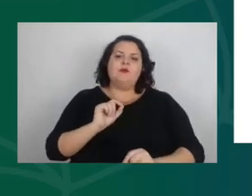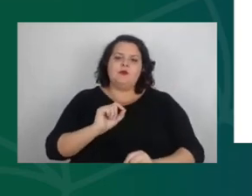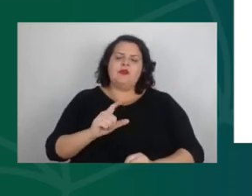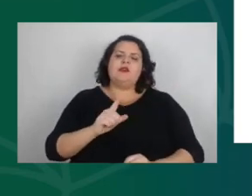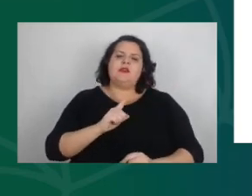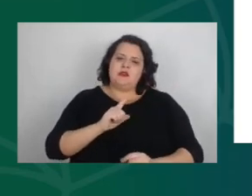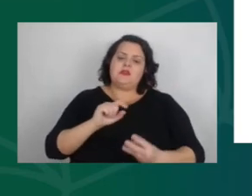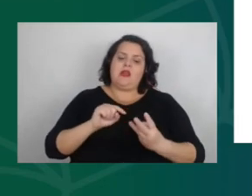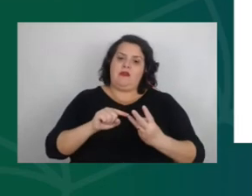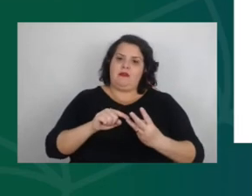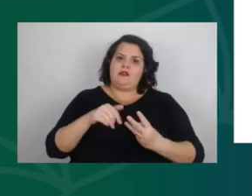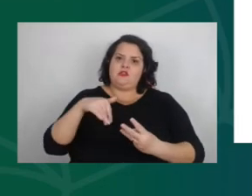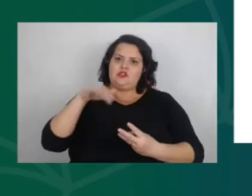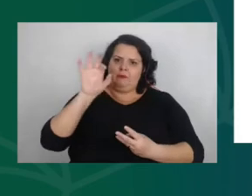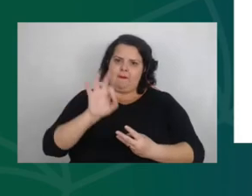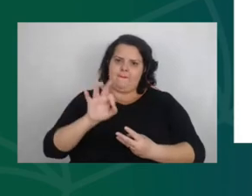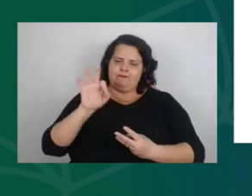Pode passar.